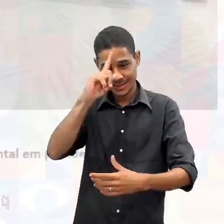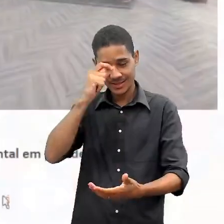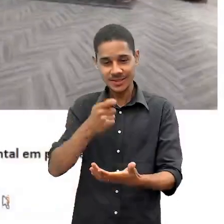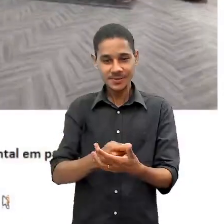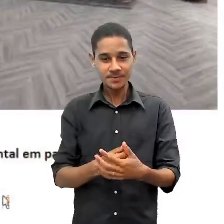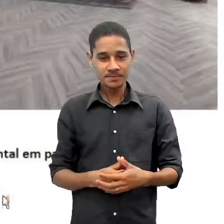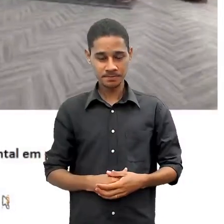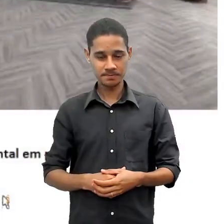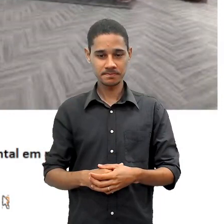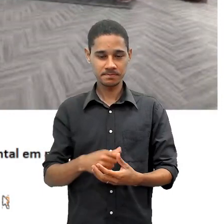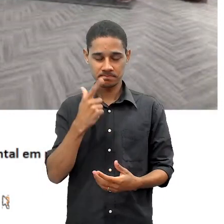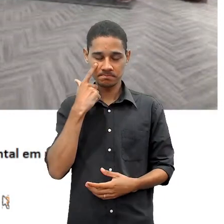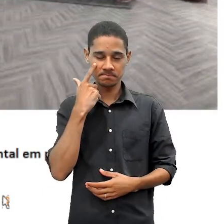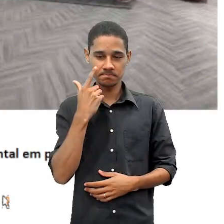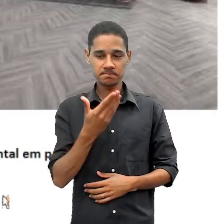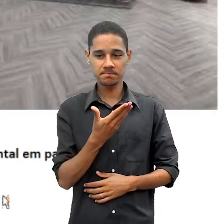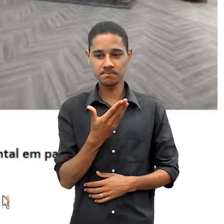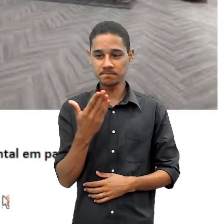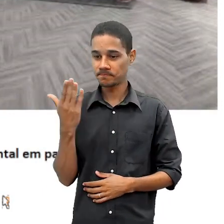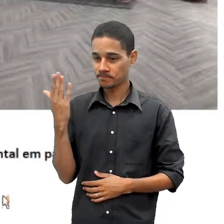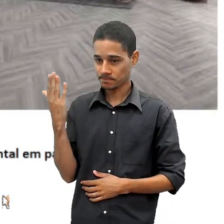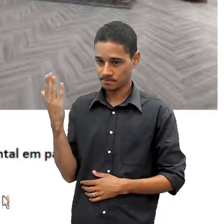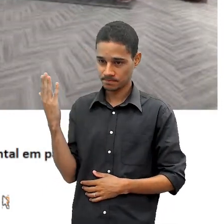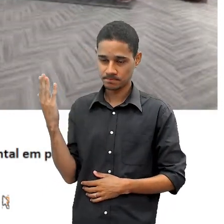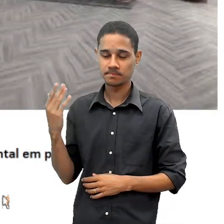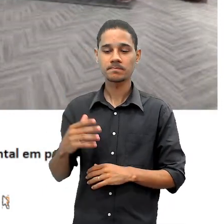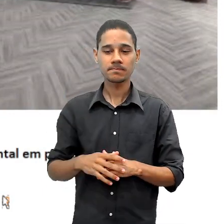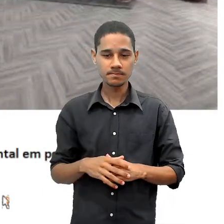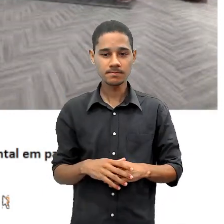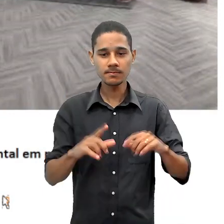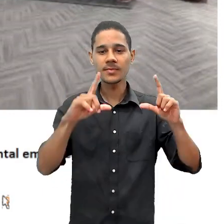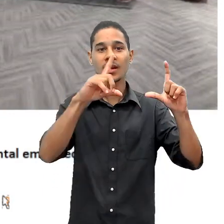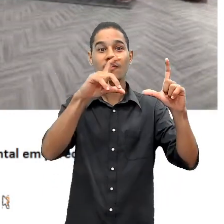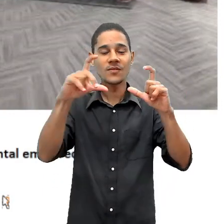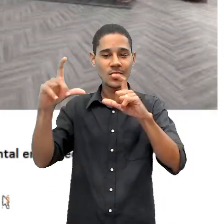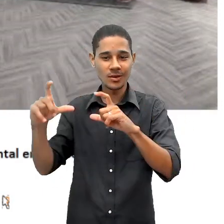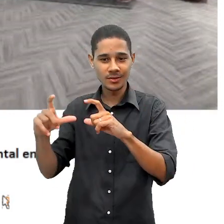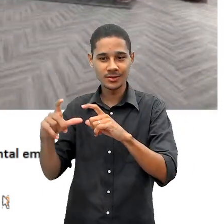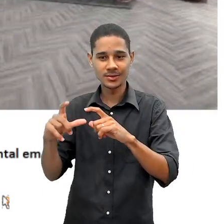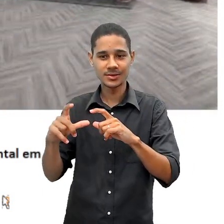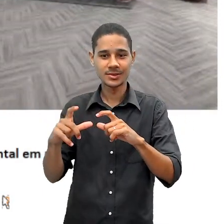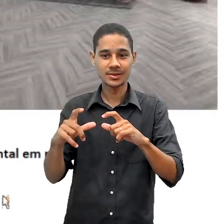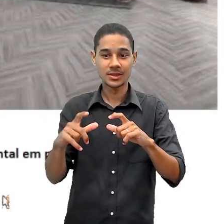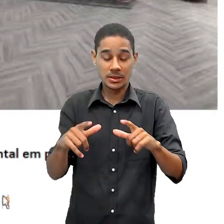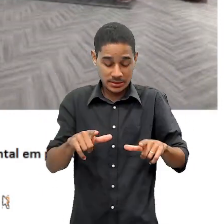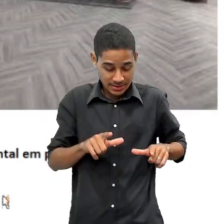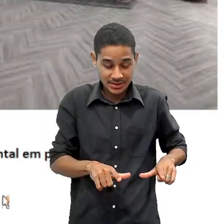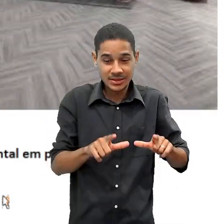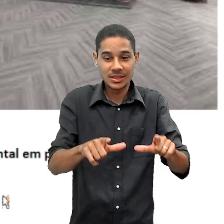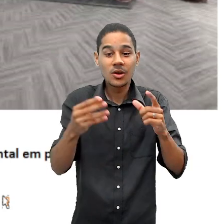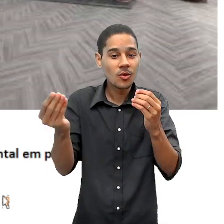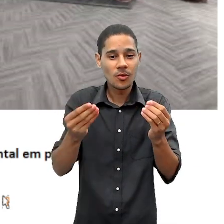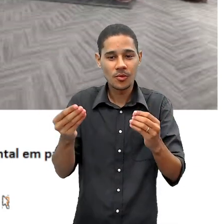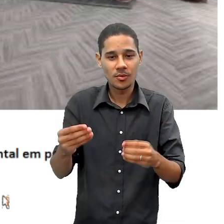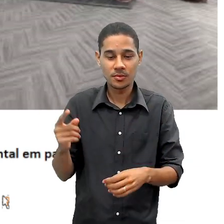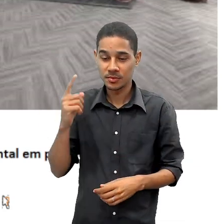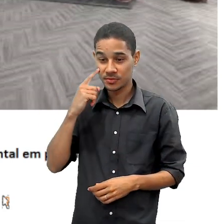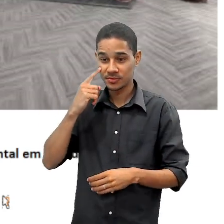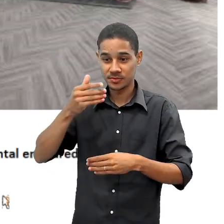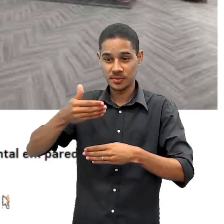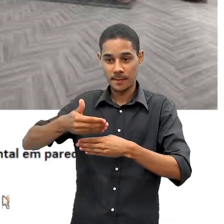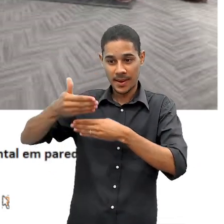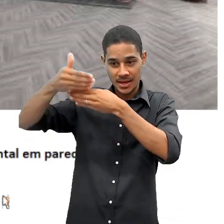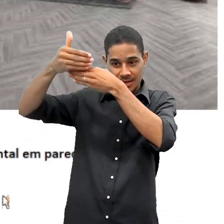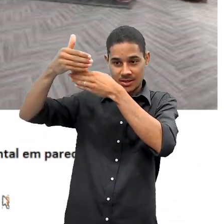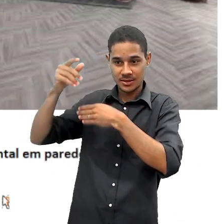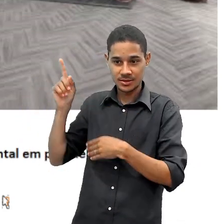tem algumas vistas, né, algumas fotografias mostrando exatamente as formas de assentamento. Ali numa parede, né, o